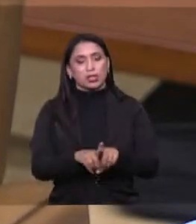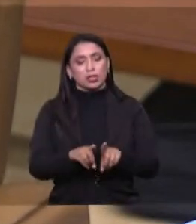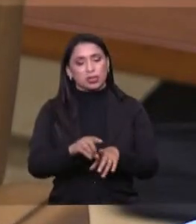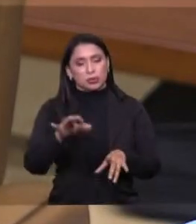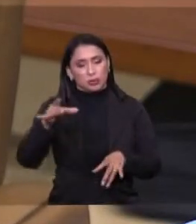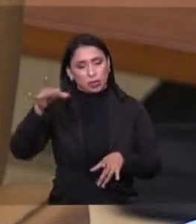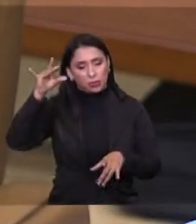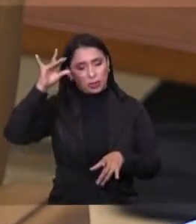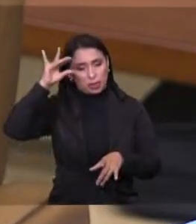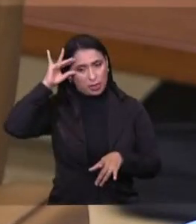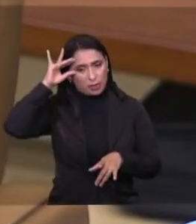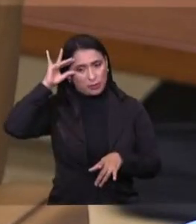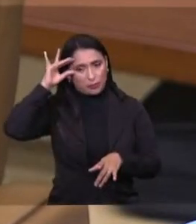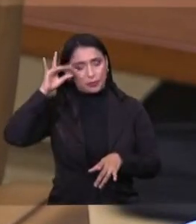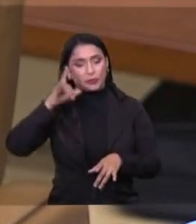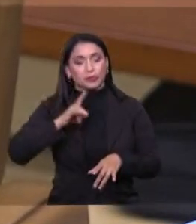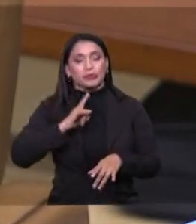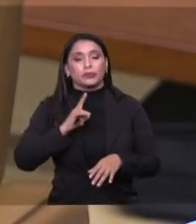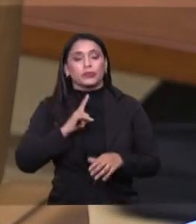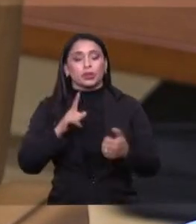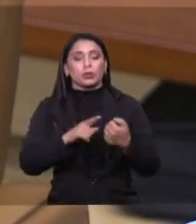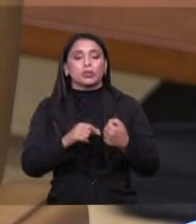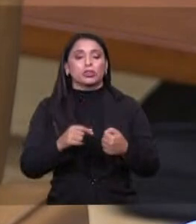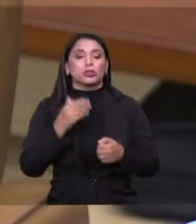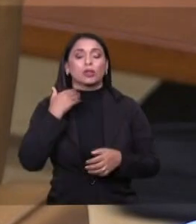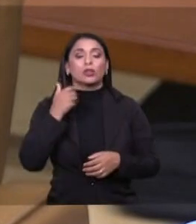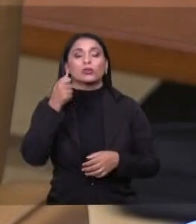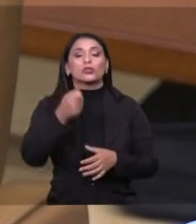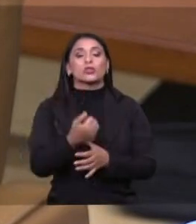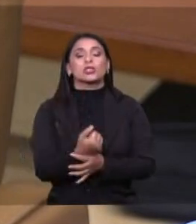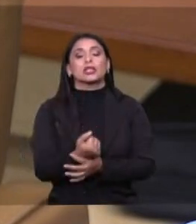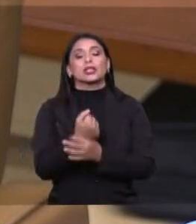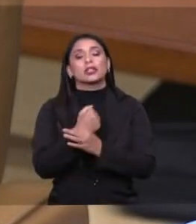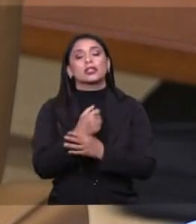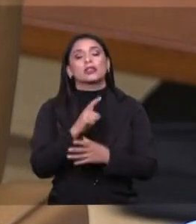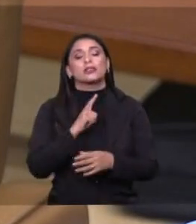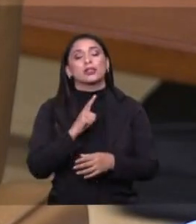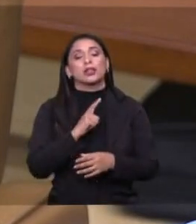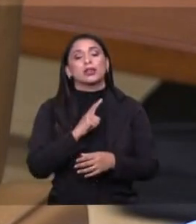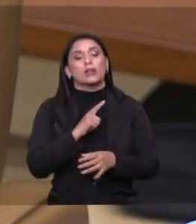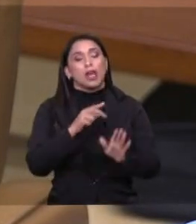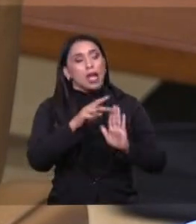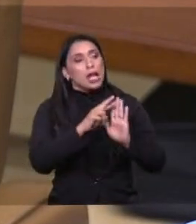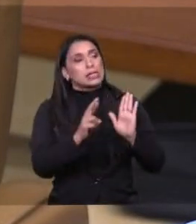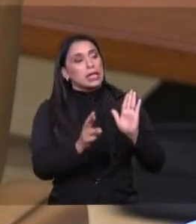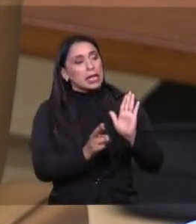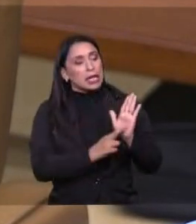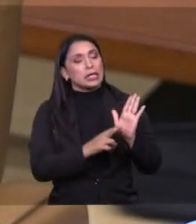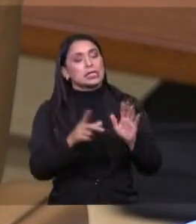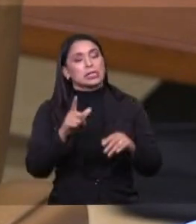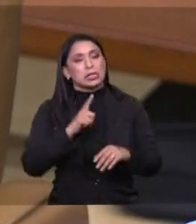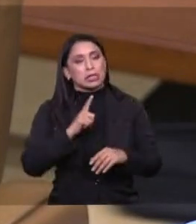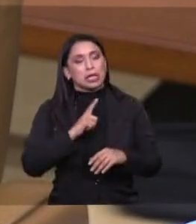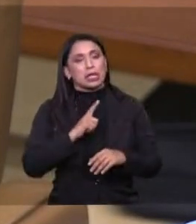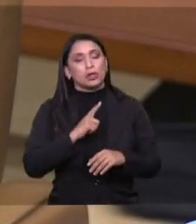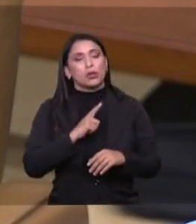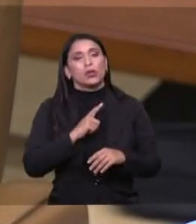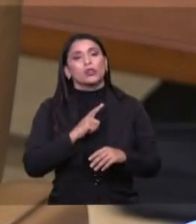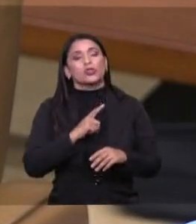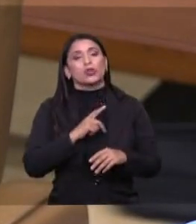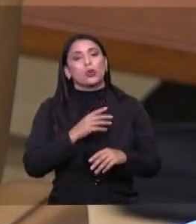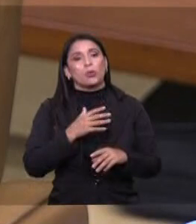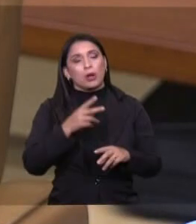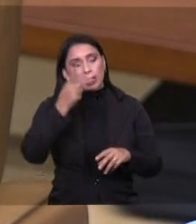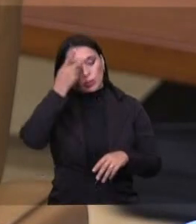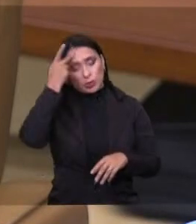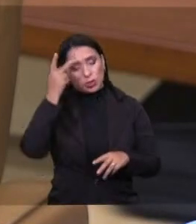André. Diz o artigo, o juiz das garantias deverá assegurar o cumprimento das regras para o tratamento dos presos,